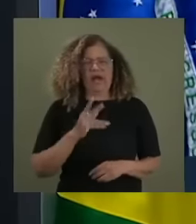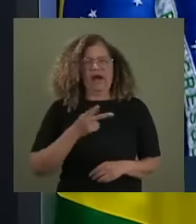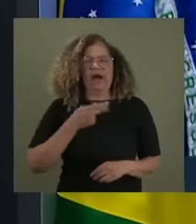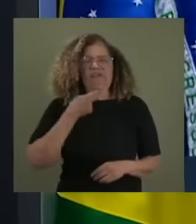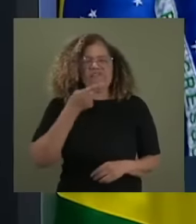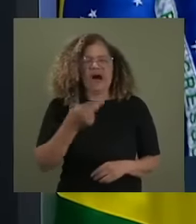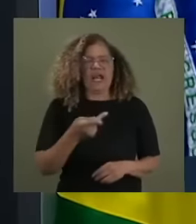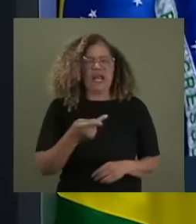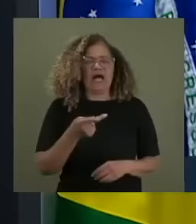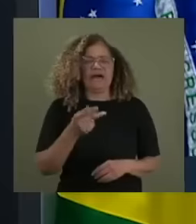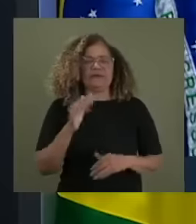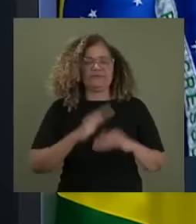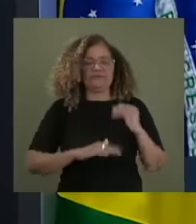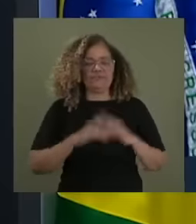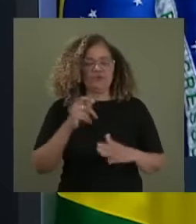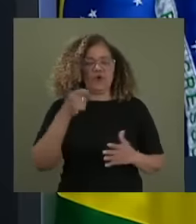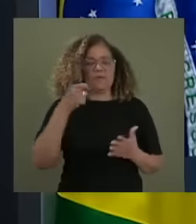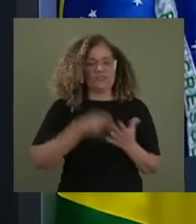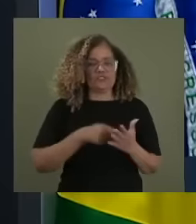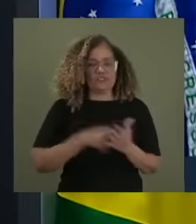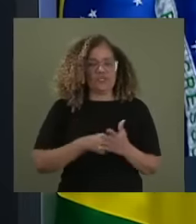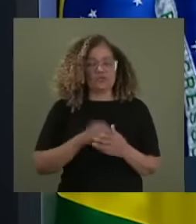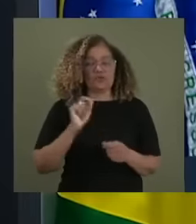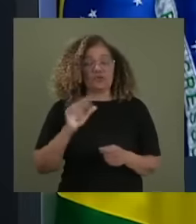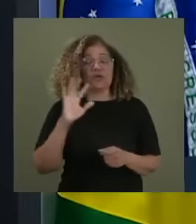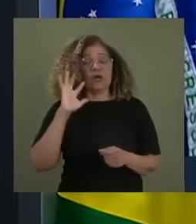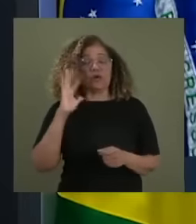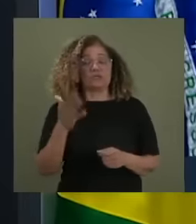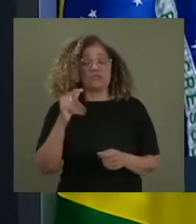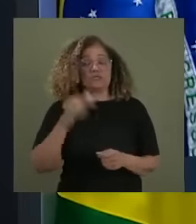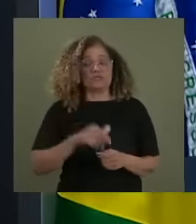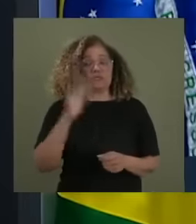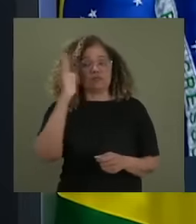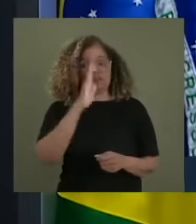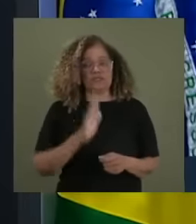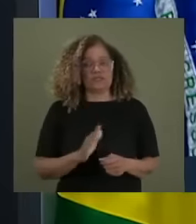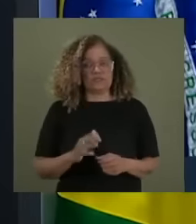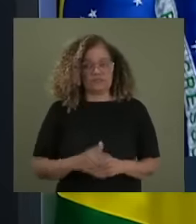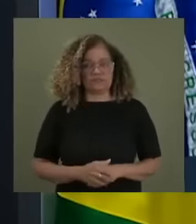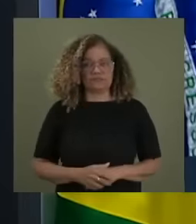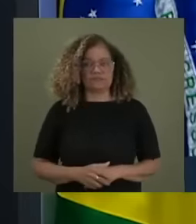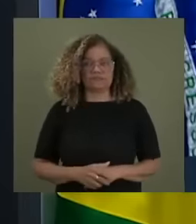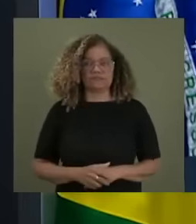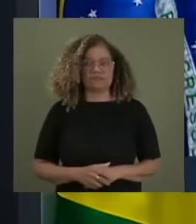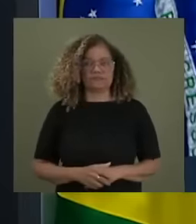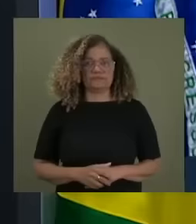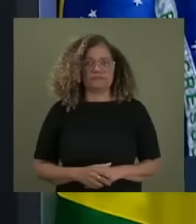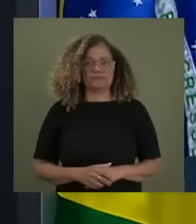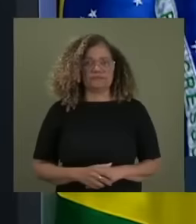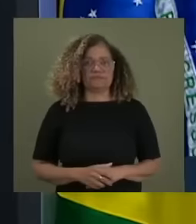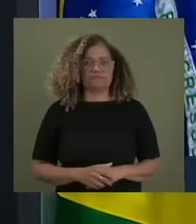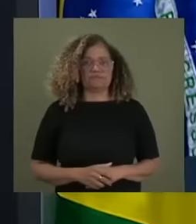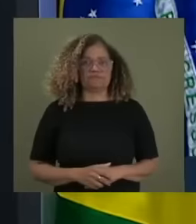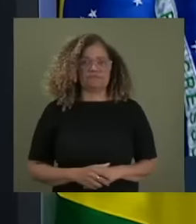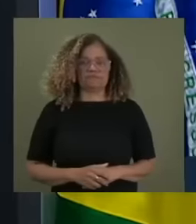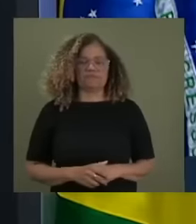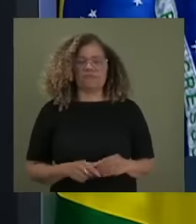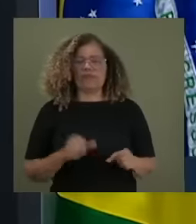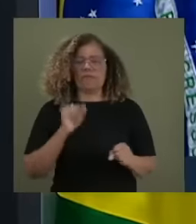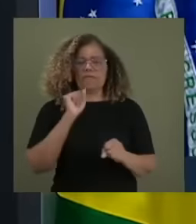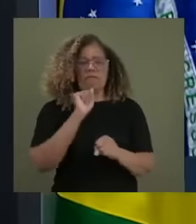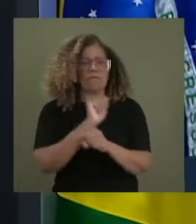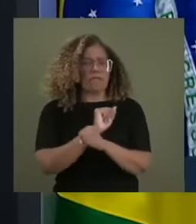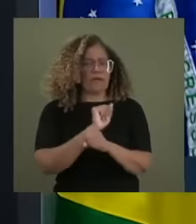sobre a ditadura vigente no Brasil enfim eh paralisou a